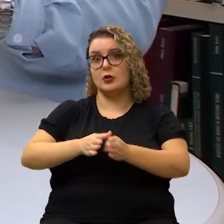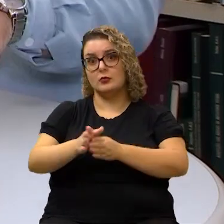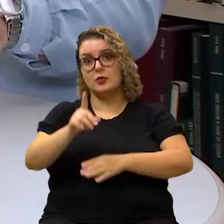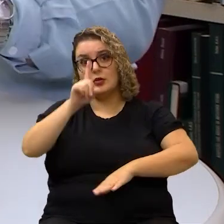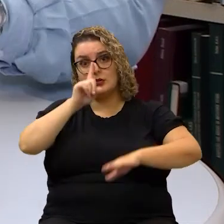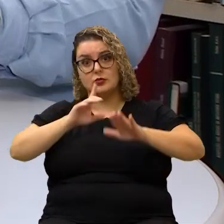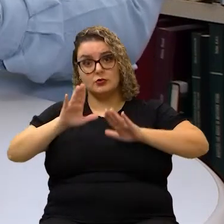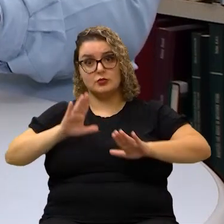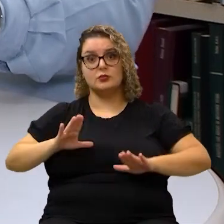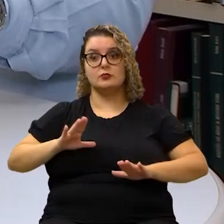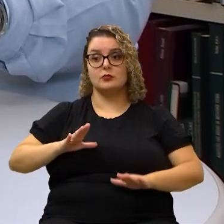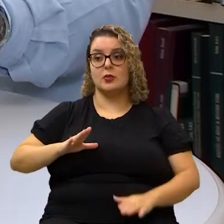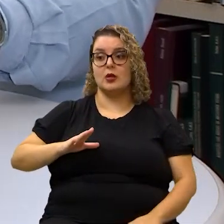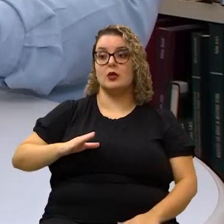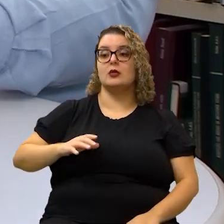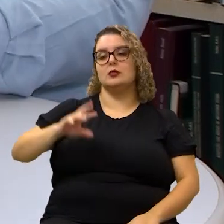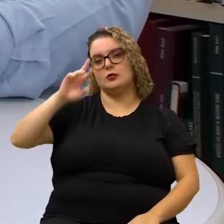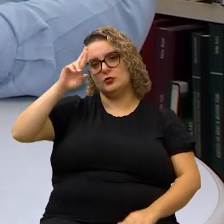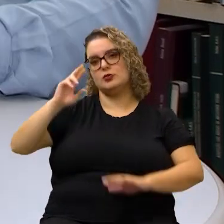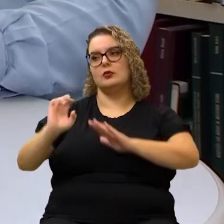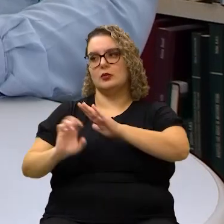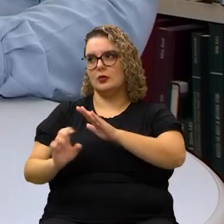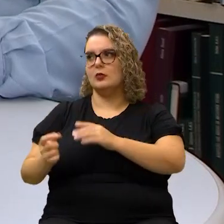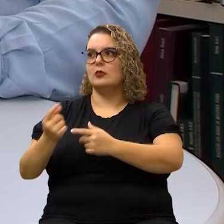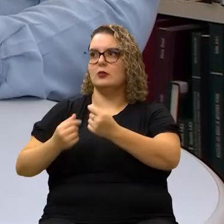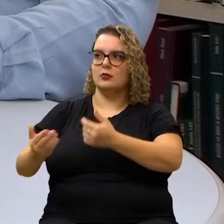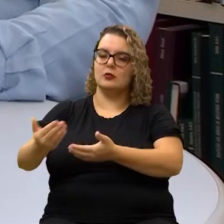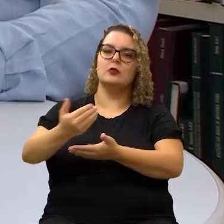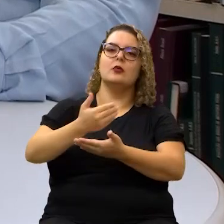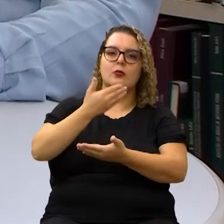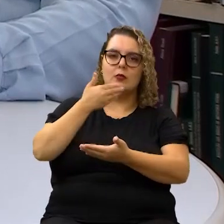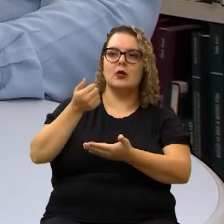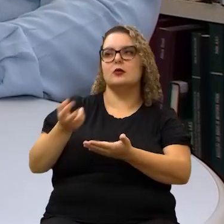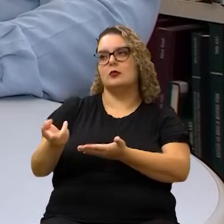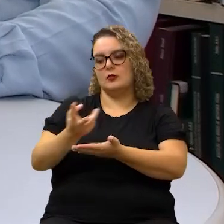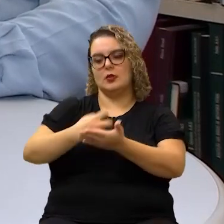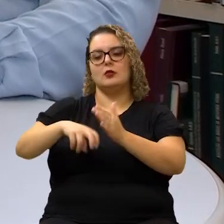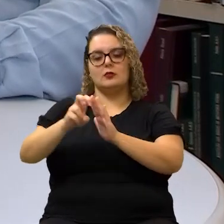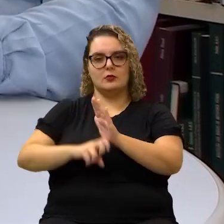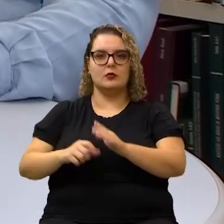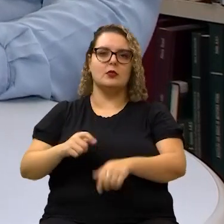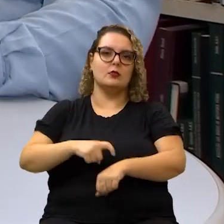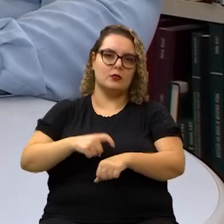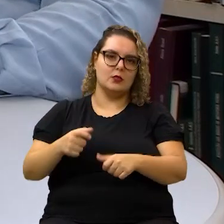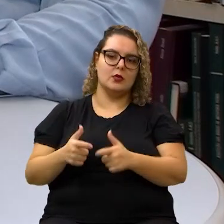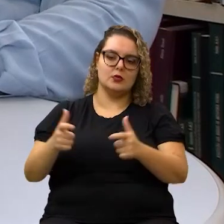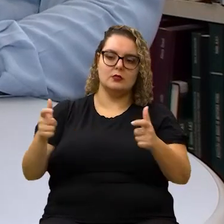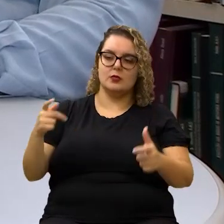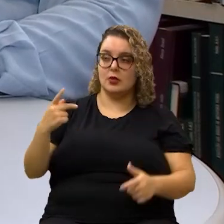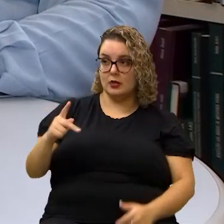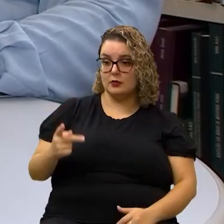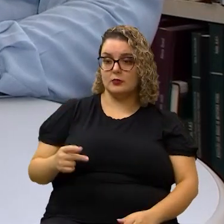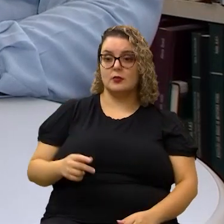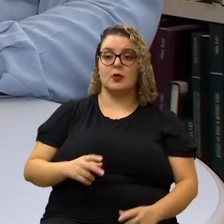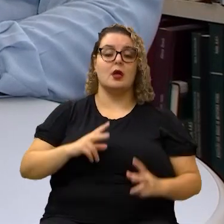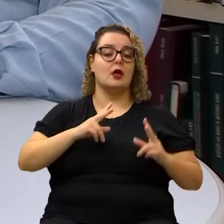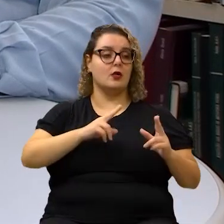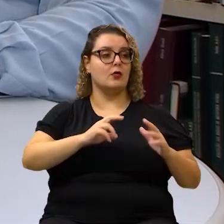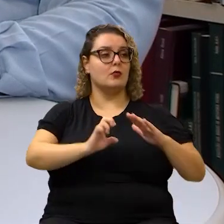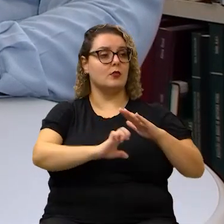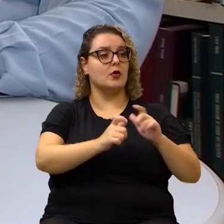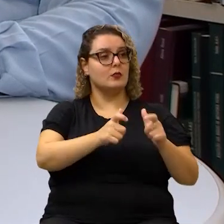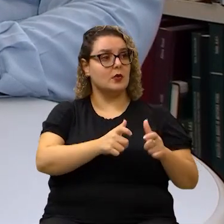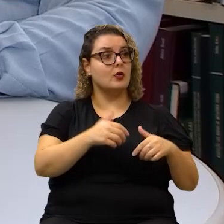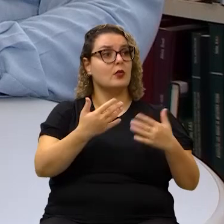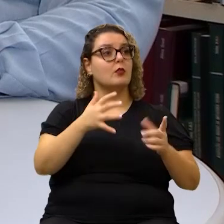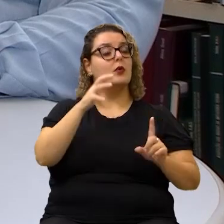recomendação de cuidados para que de fato o empresário capture a melhor tributação e o melhor cenário de crescimento para ele. Ainda na questão da